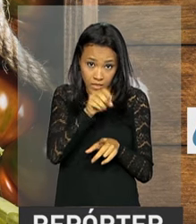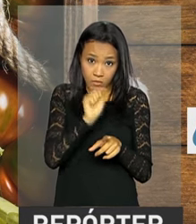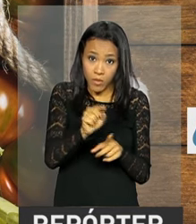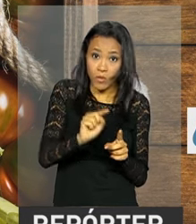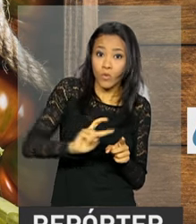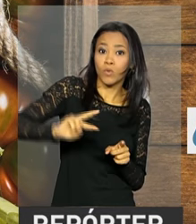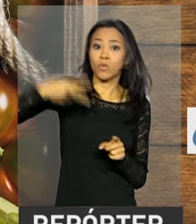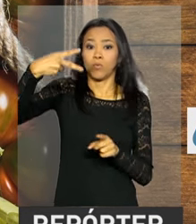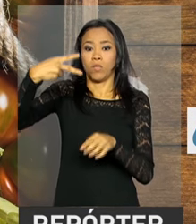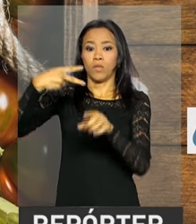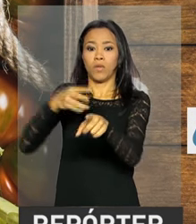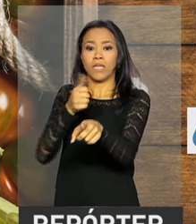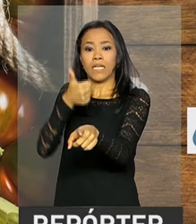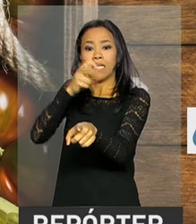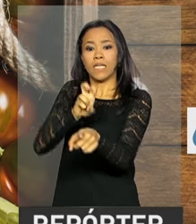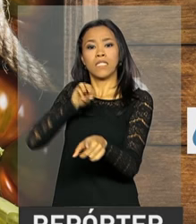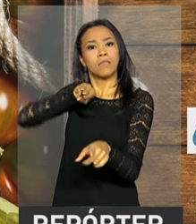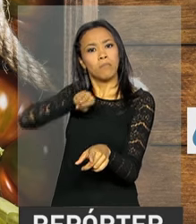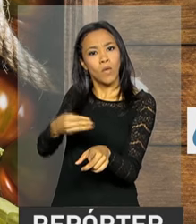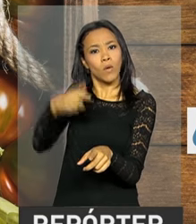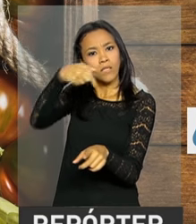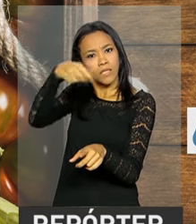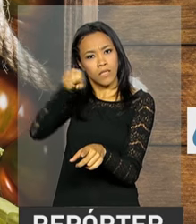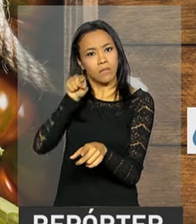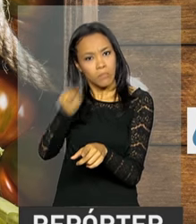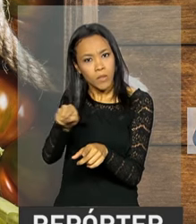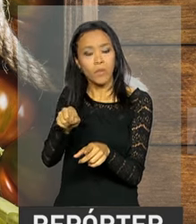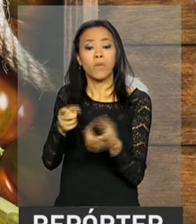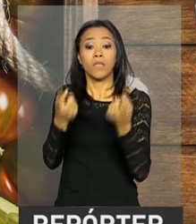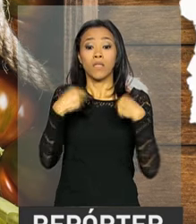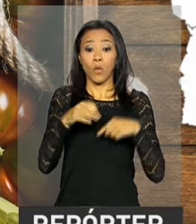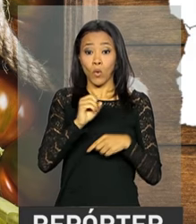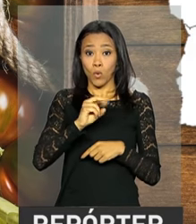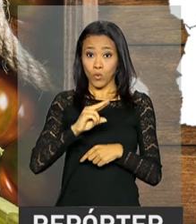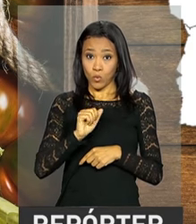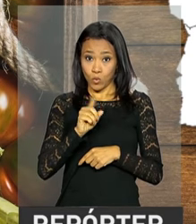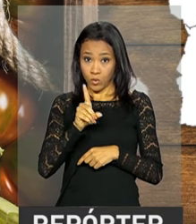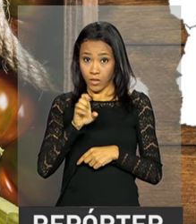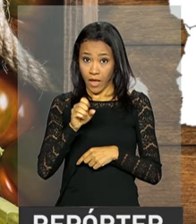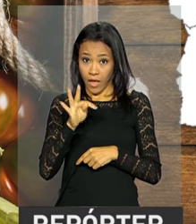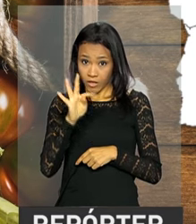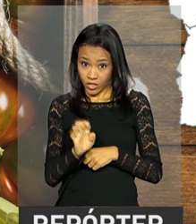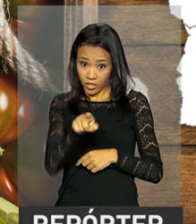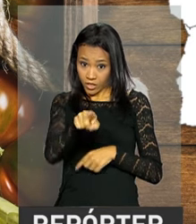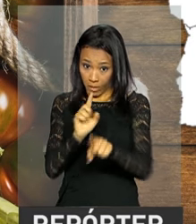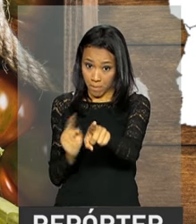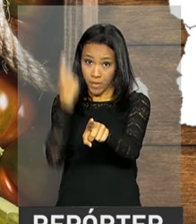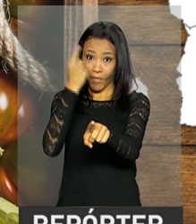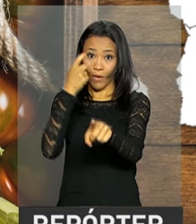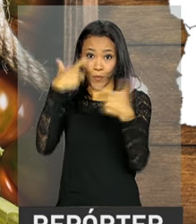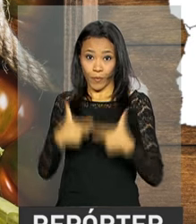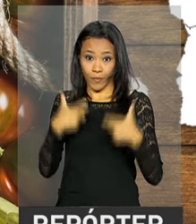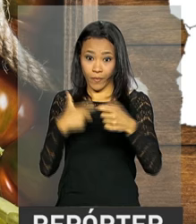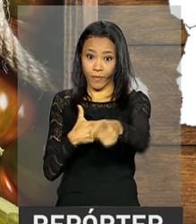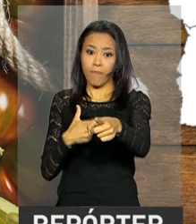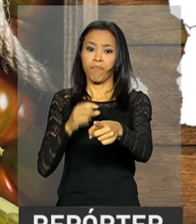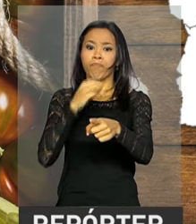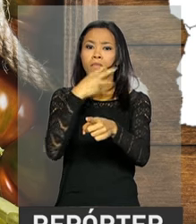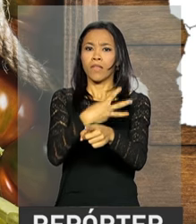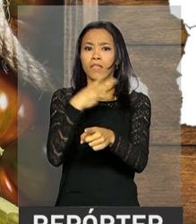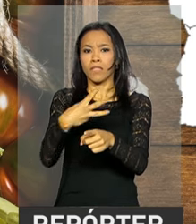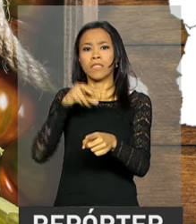para 15.700.000 unidades. O Sudeste fica em primeiro lugar na produção dos orgânicos com